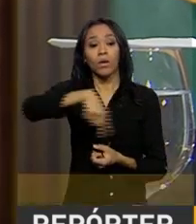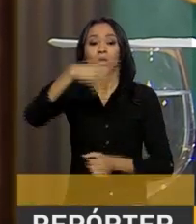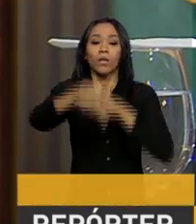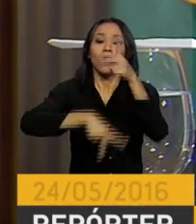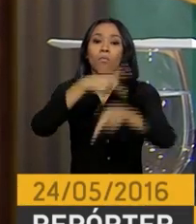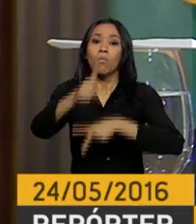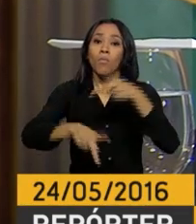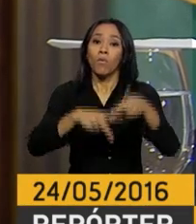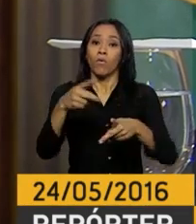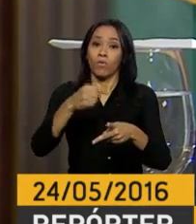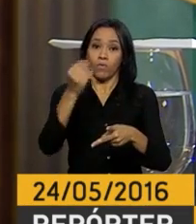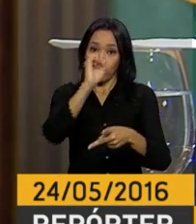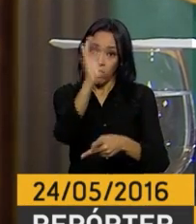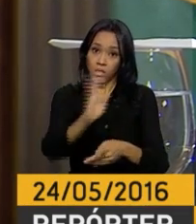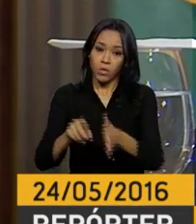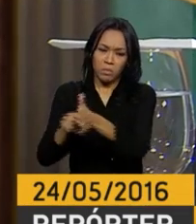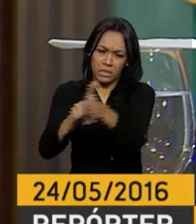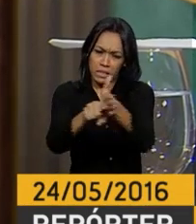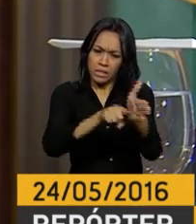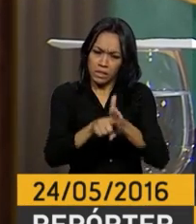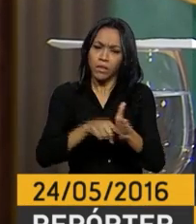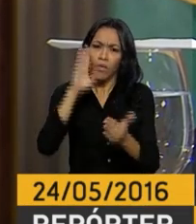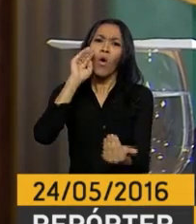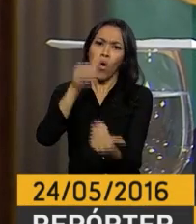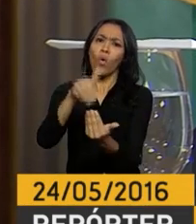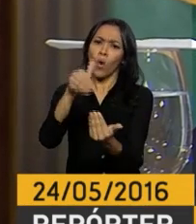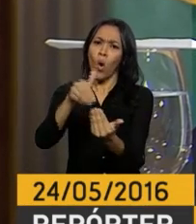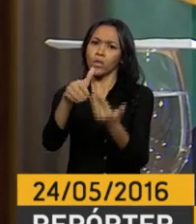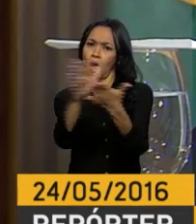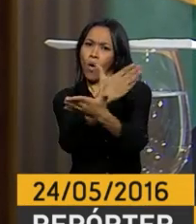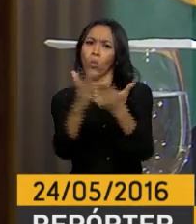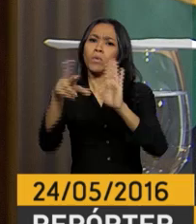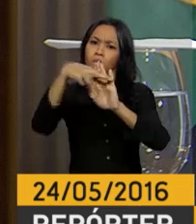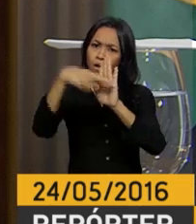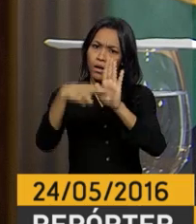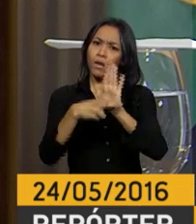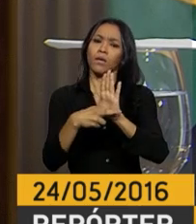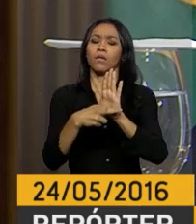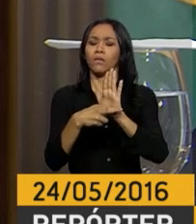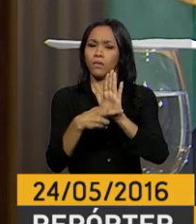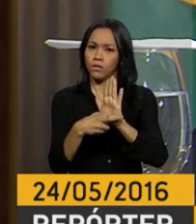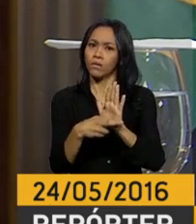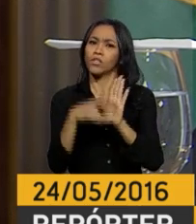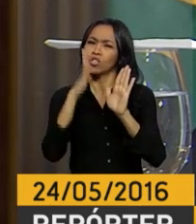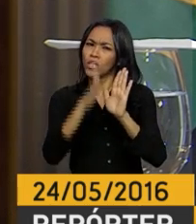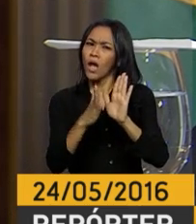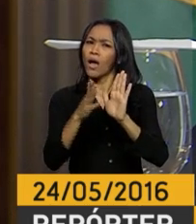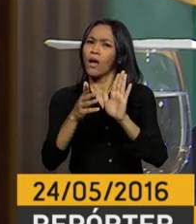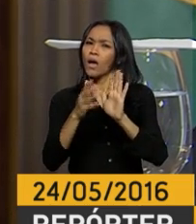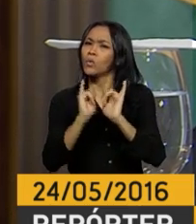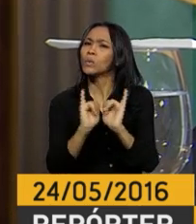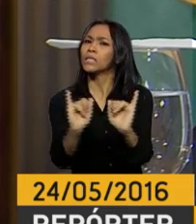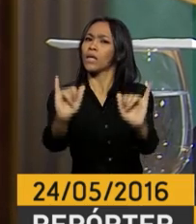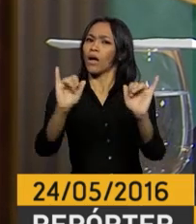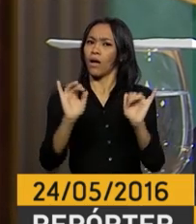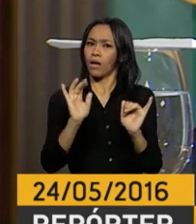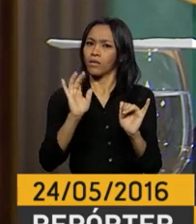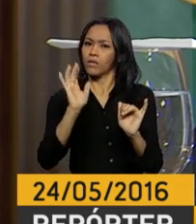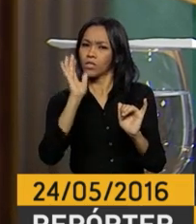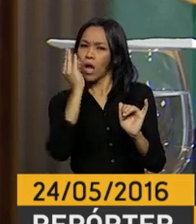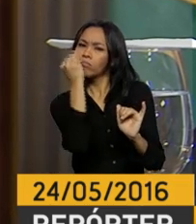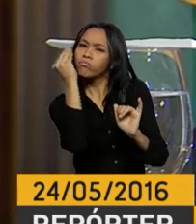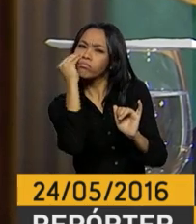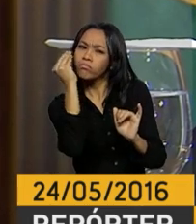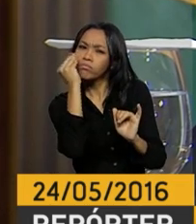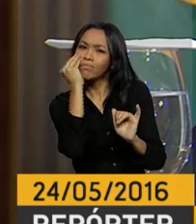brasileira, em pesquisa, está a favor de algumas medidas já, digamos assim, pré-anunciadas ou cogitadas para